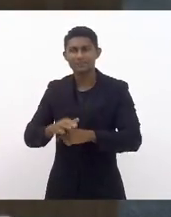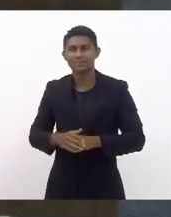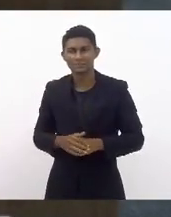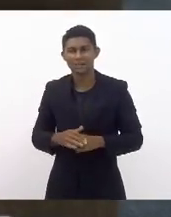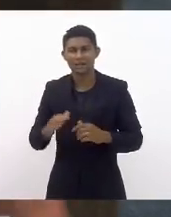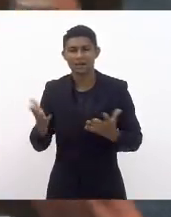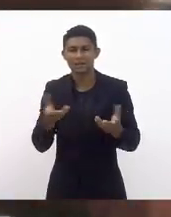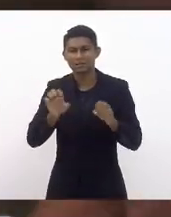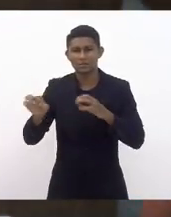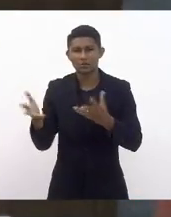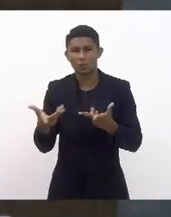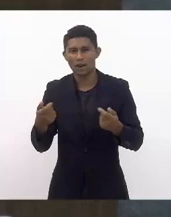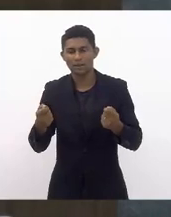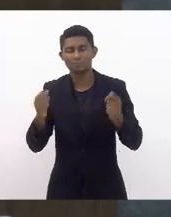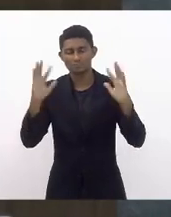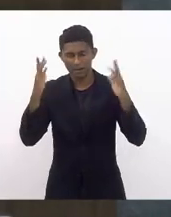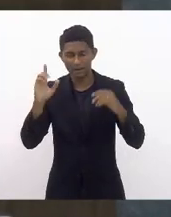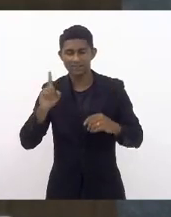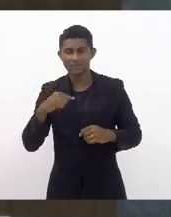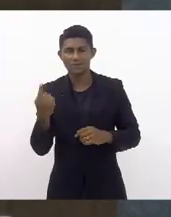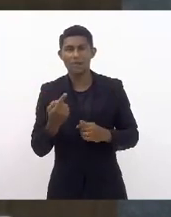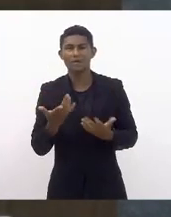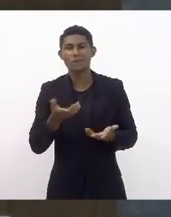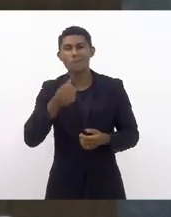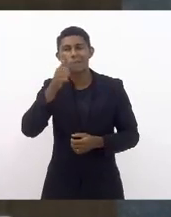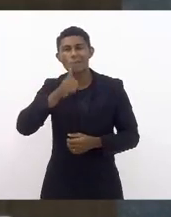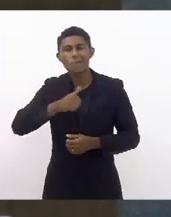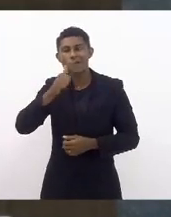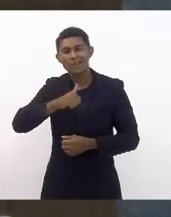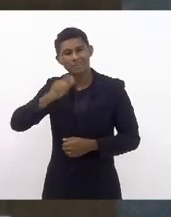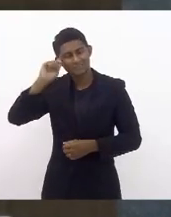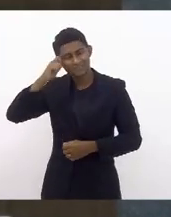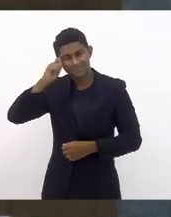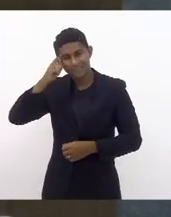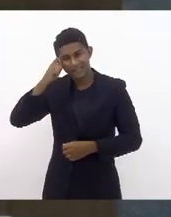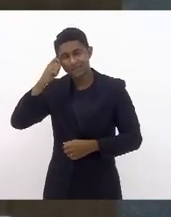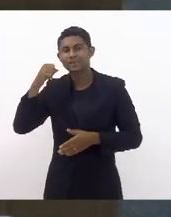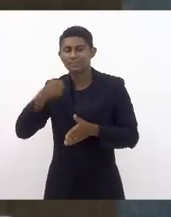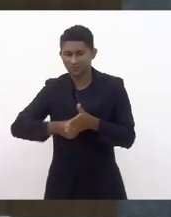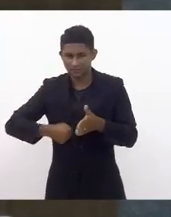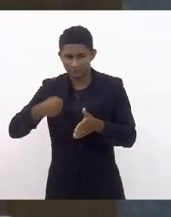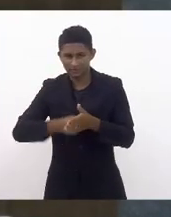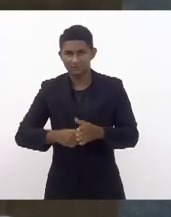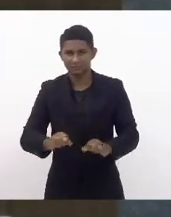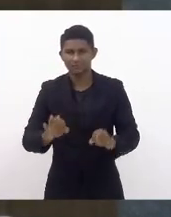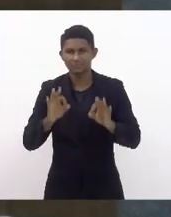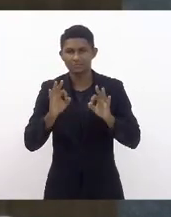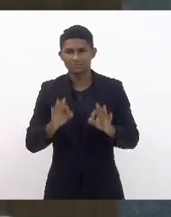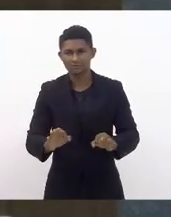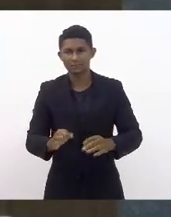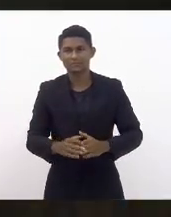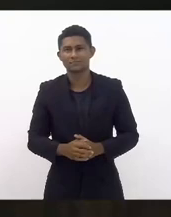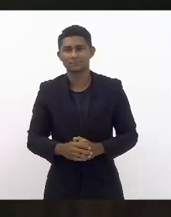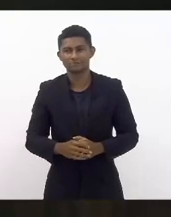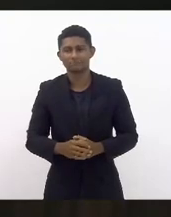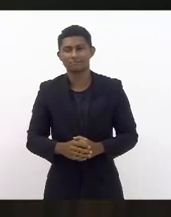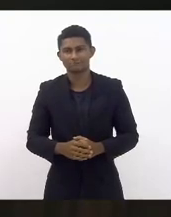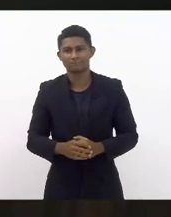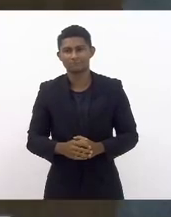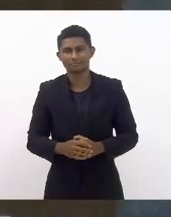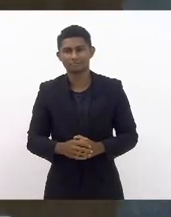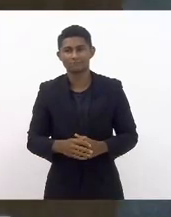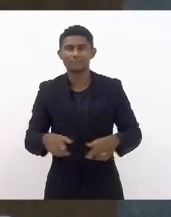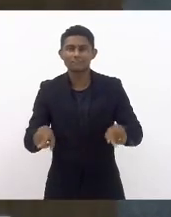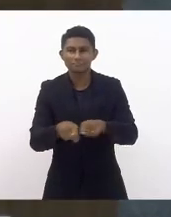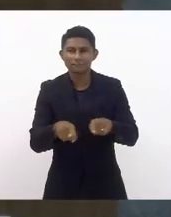qualidade. Parabéns para nós, Tia Ju. Parabéns. Mulheres negras, guerreiras e moradoras,